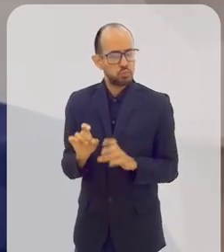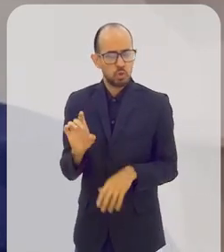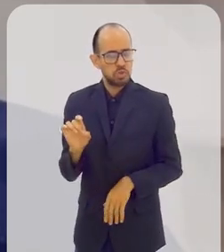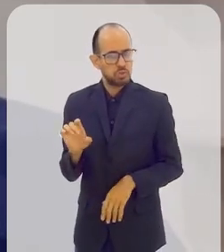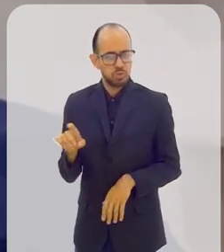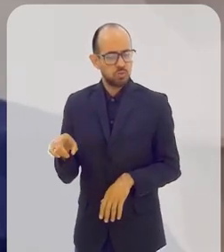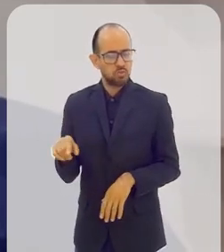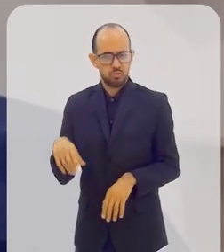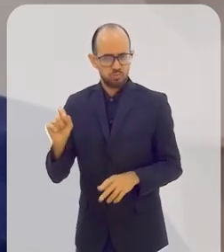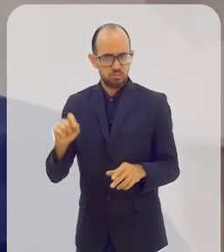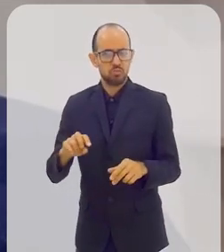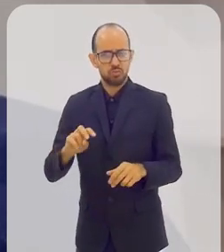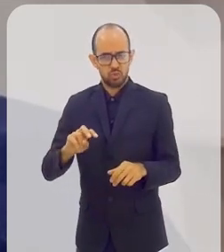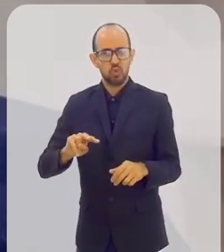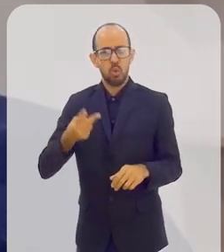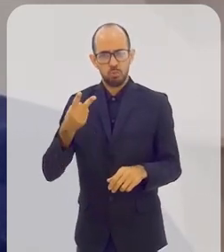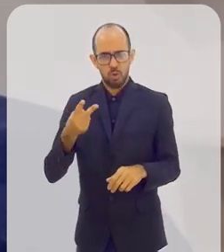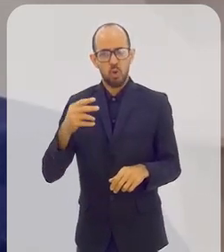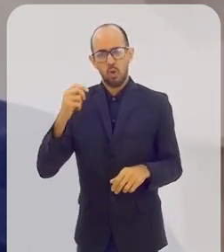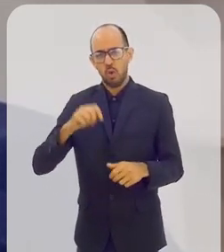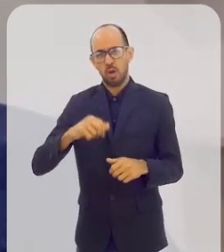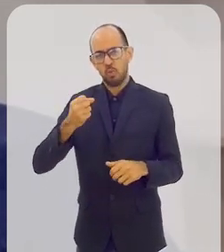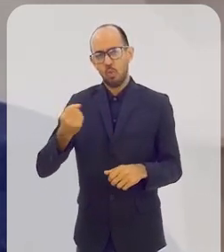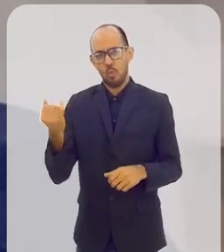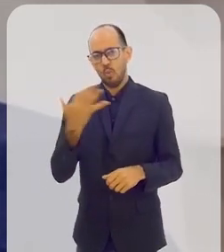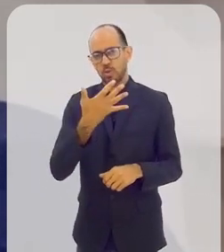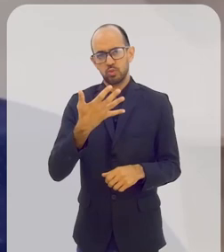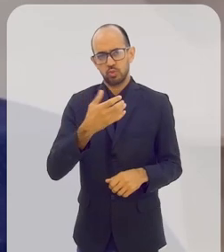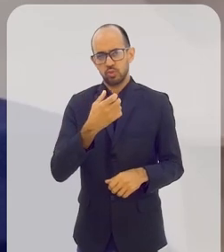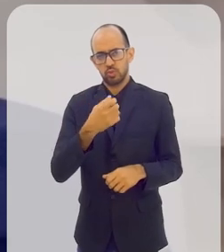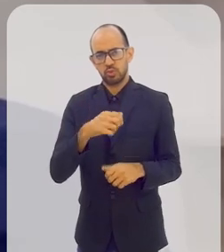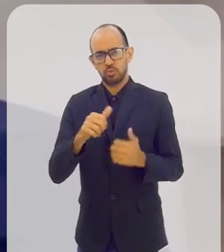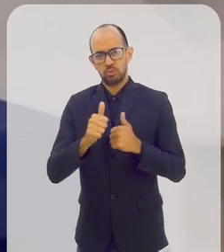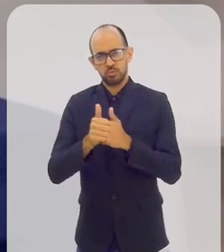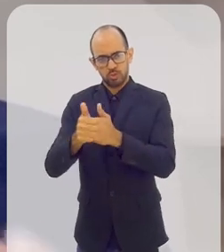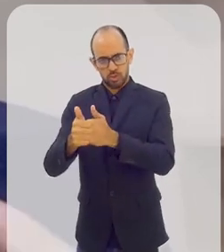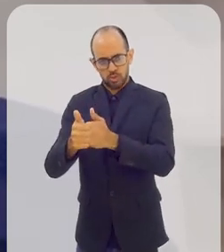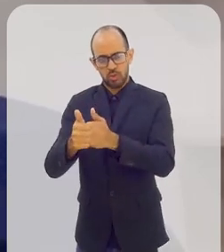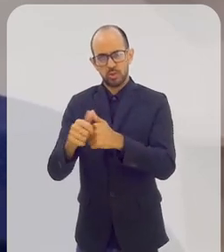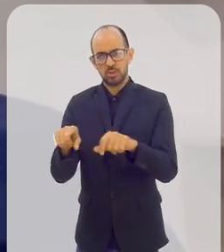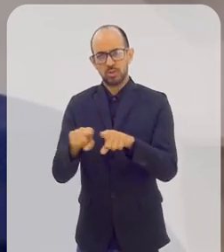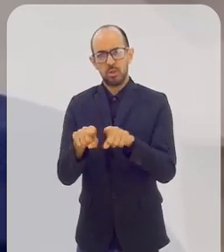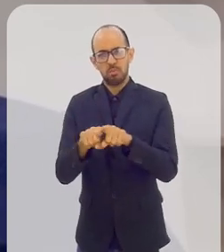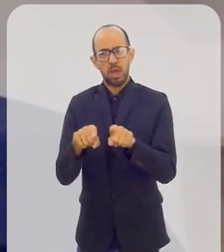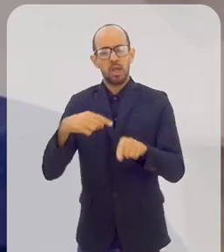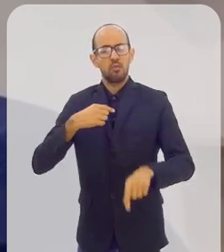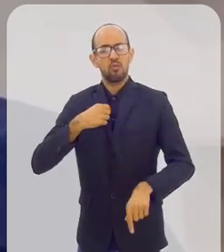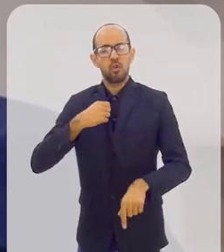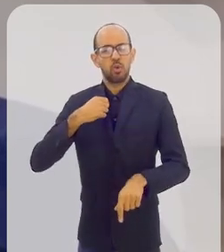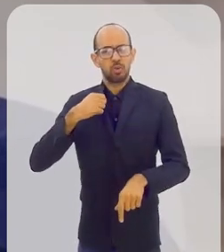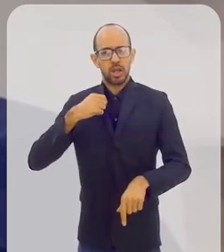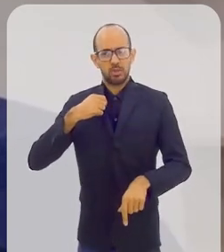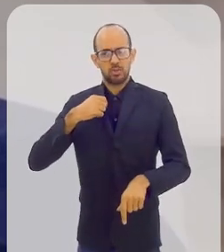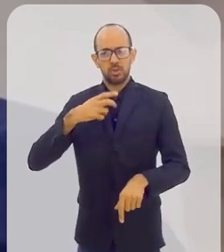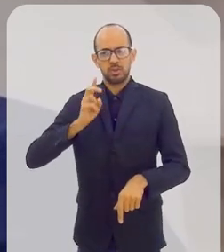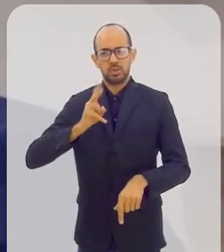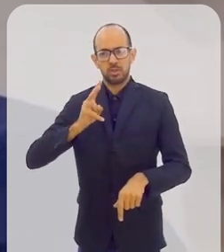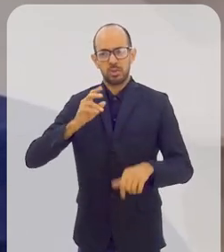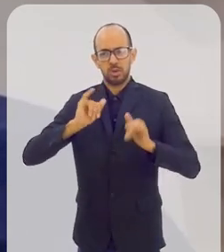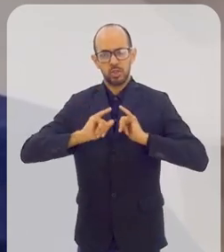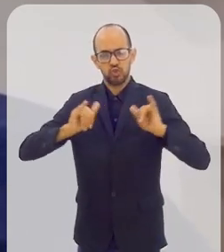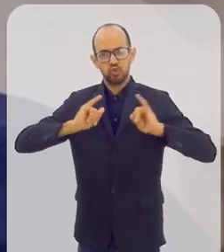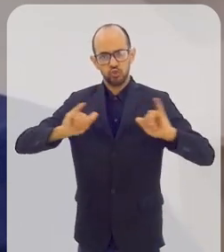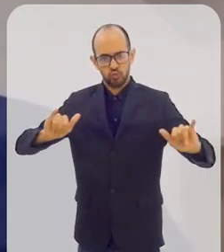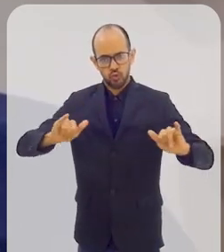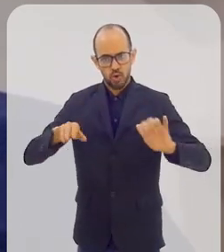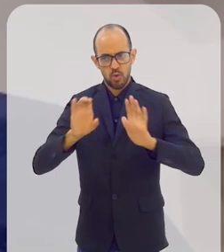Lixo Zero. A gente pode dizer que a gente dobrou o número de seguidores que nós tínhamos e também de voluntários. Então, cada vez que a gente divulga o